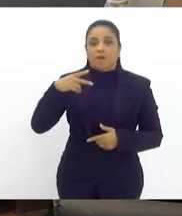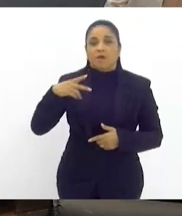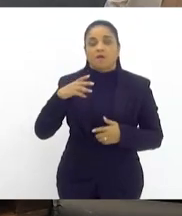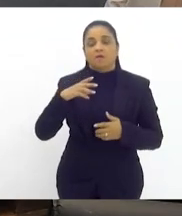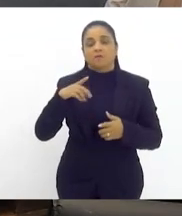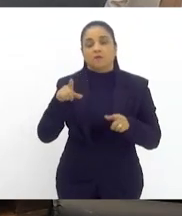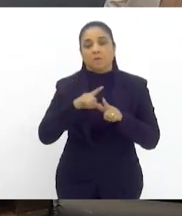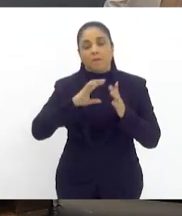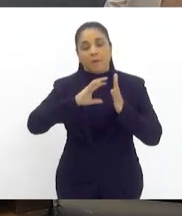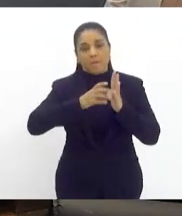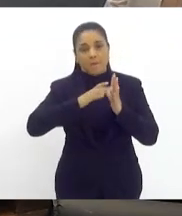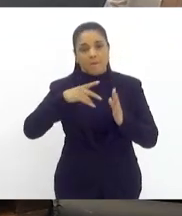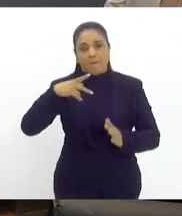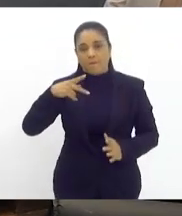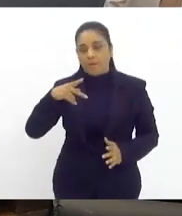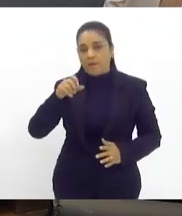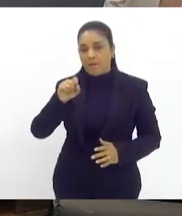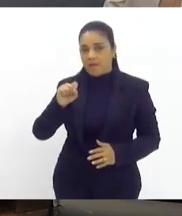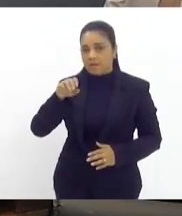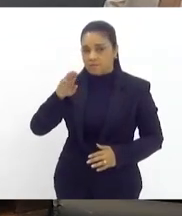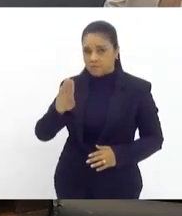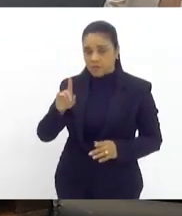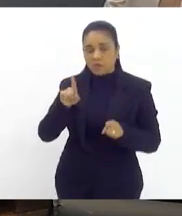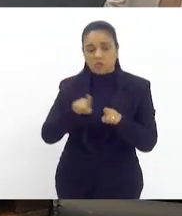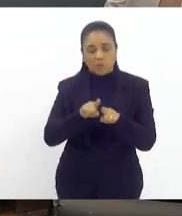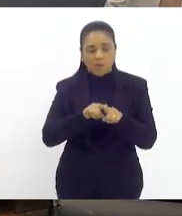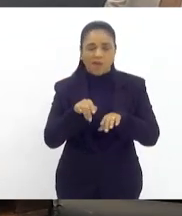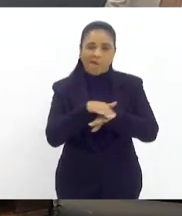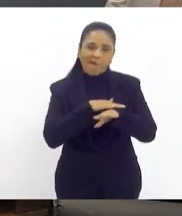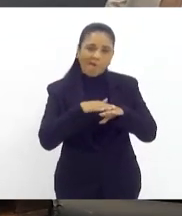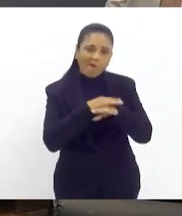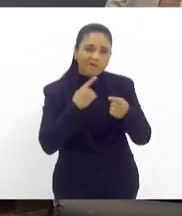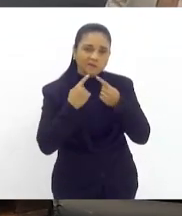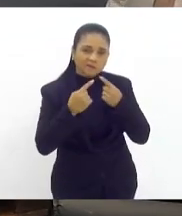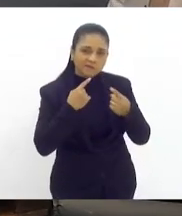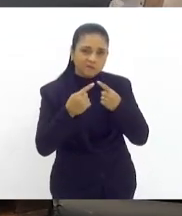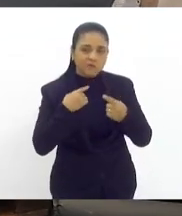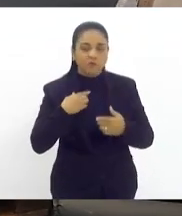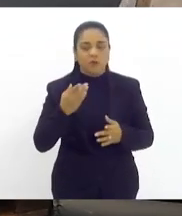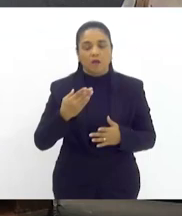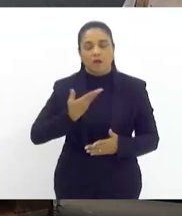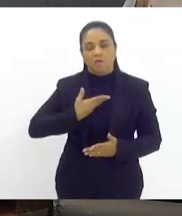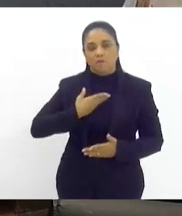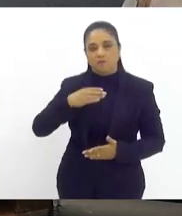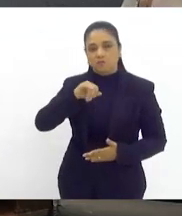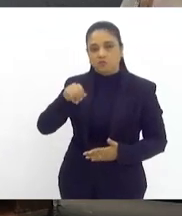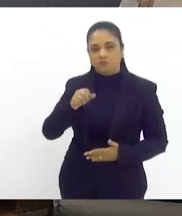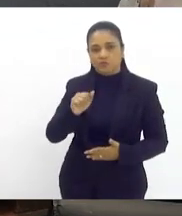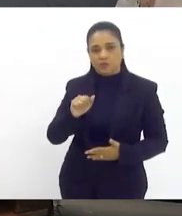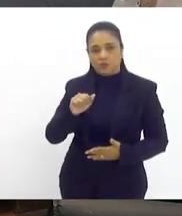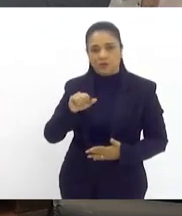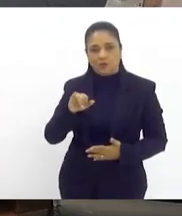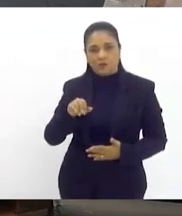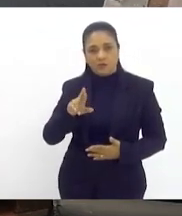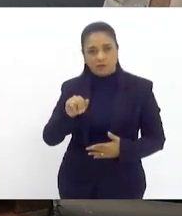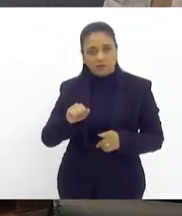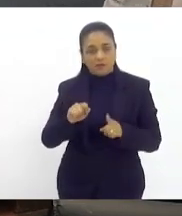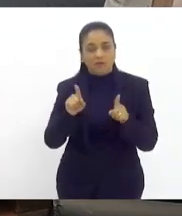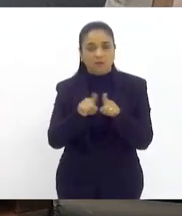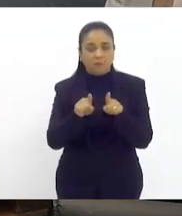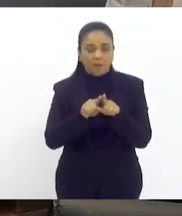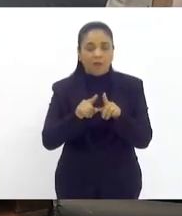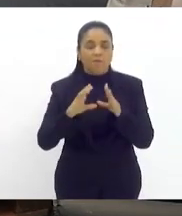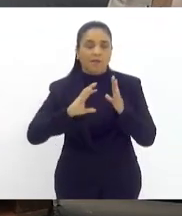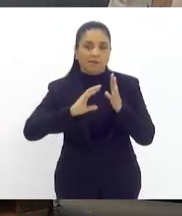eu consultei meu companheiro Jari Oliveira que tem a mesma posição já externada pela bancada do